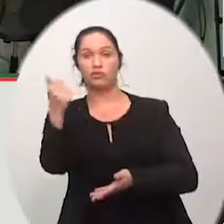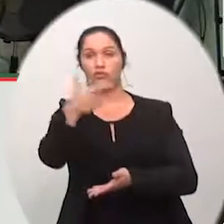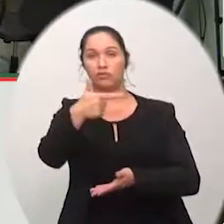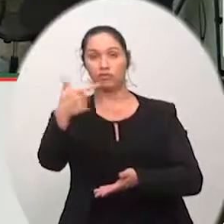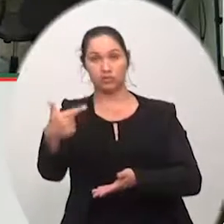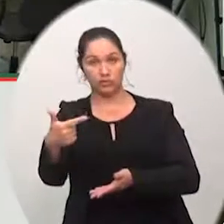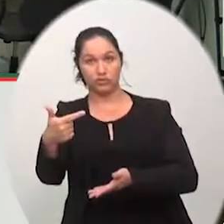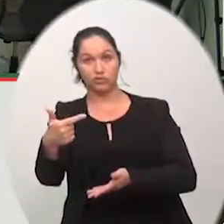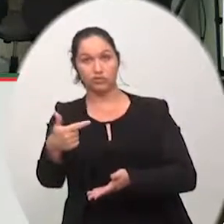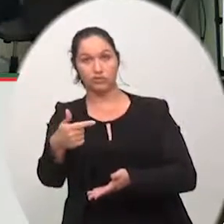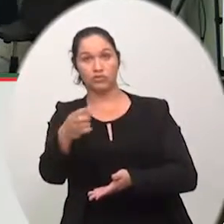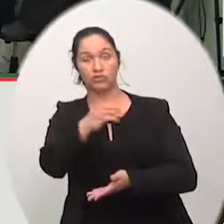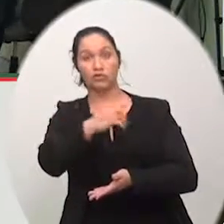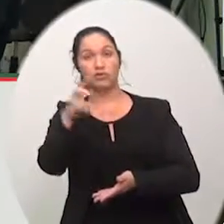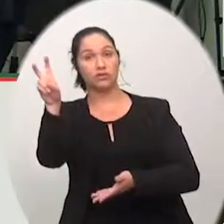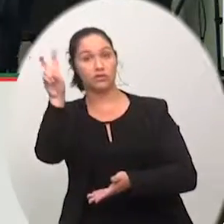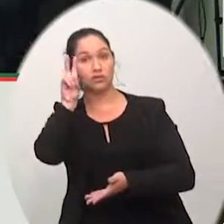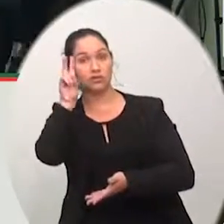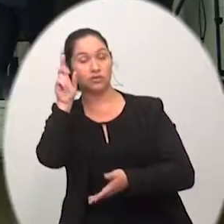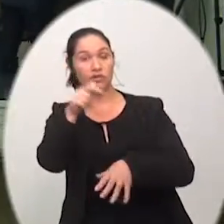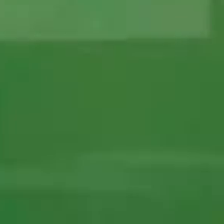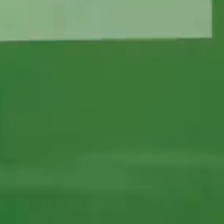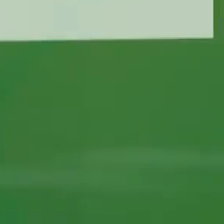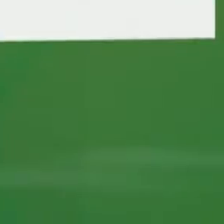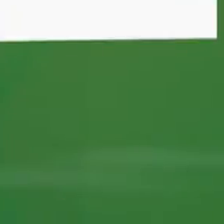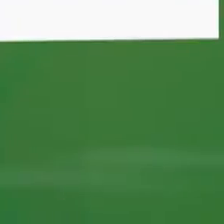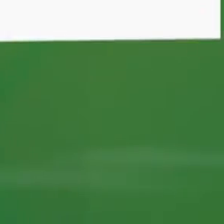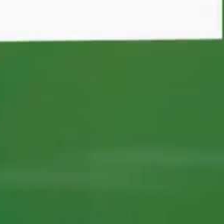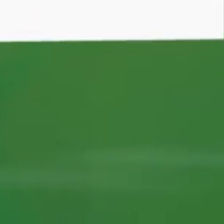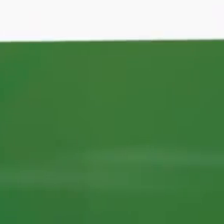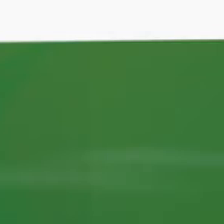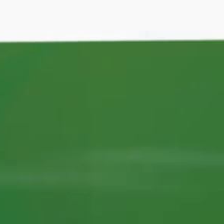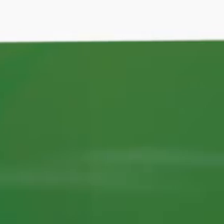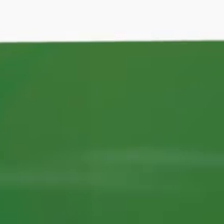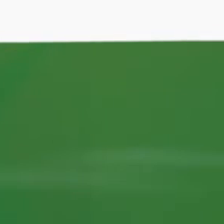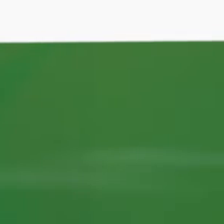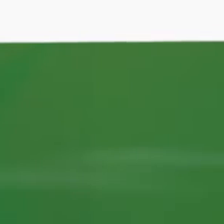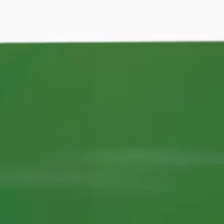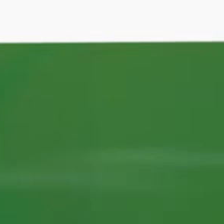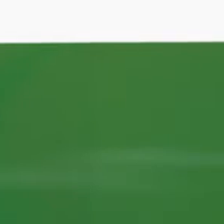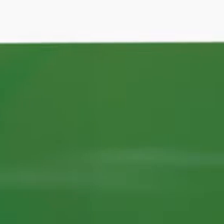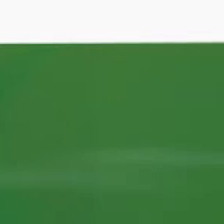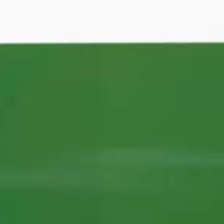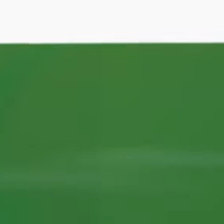corrente segunda-feira no horário regimental boa noite a todos e aí